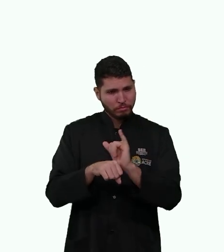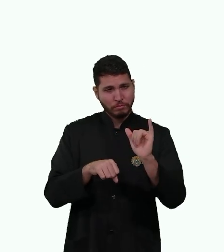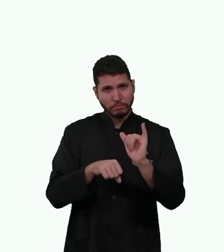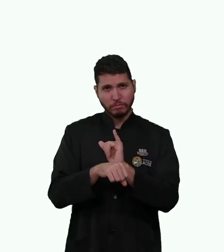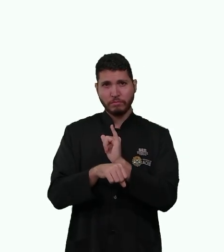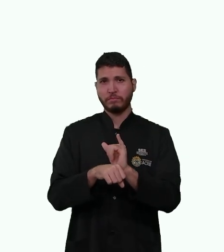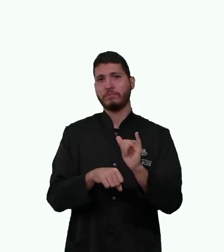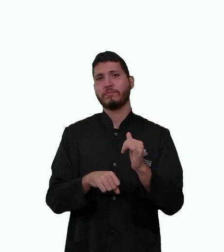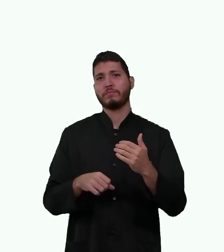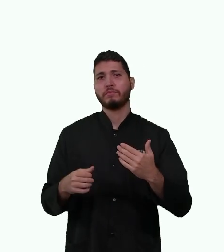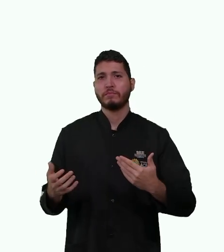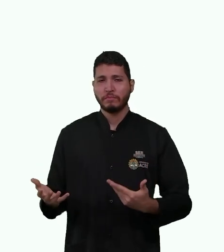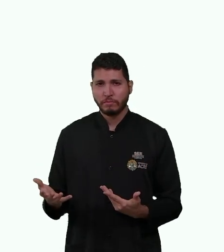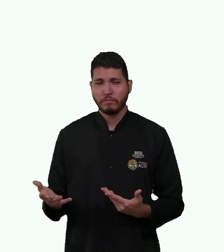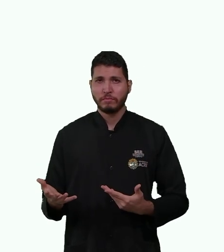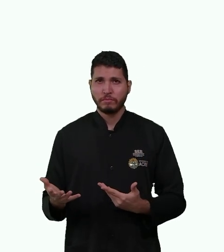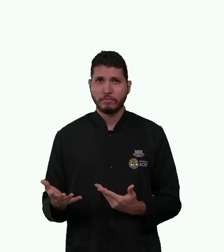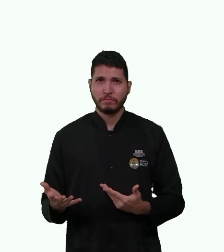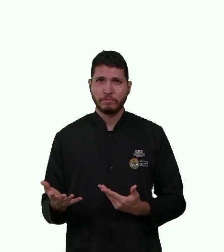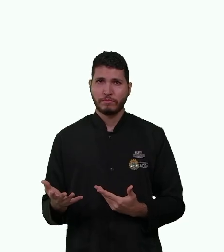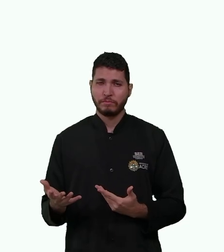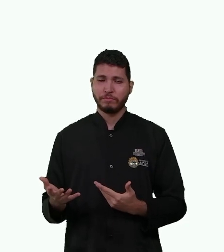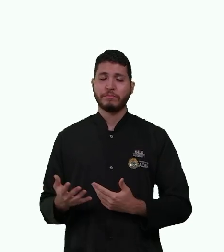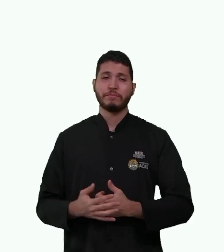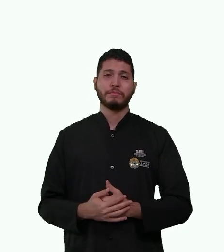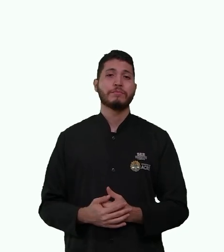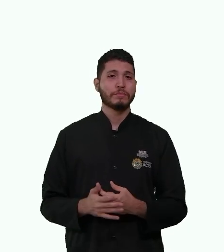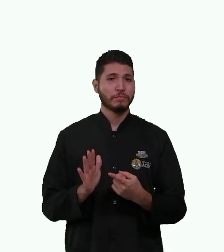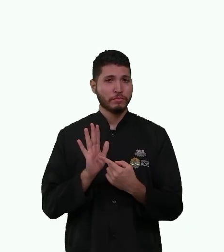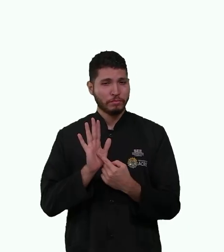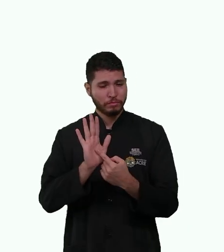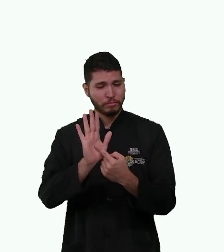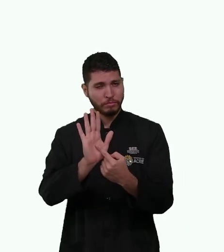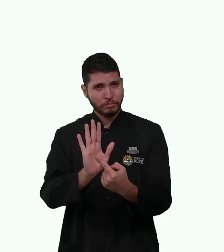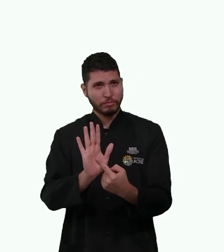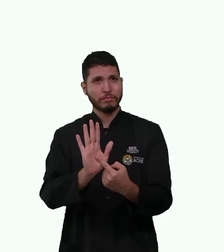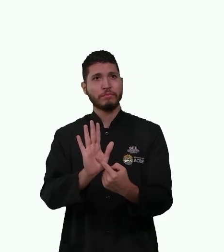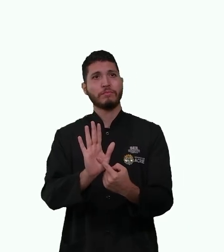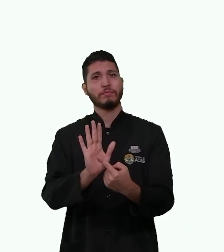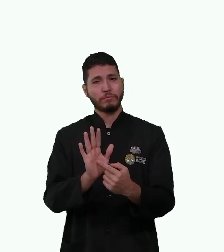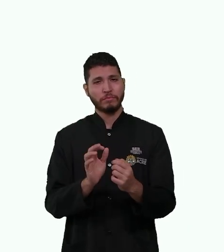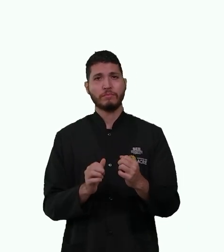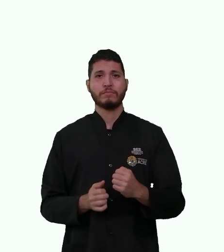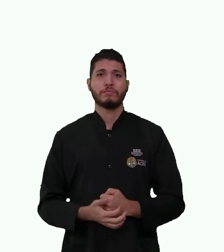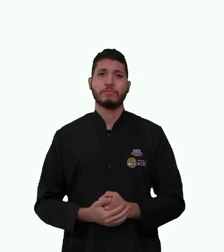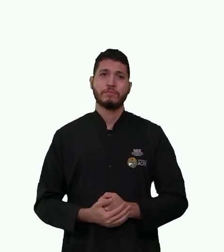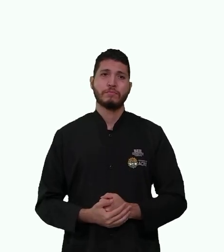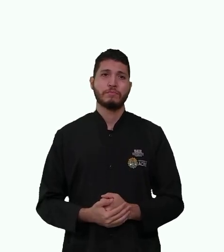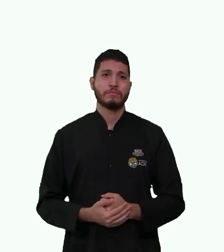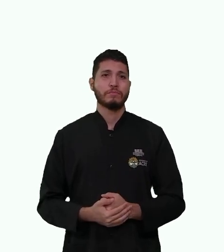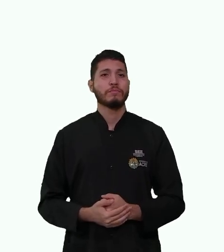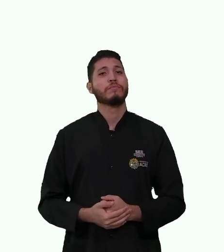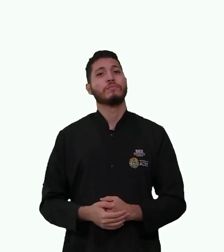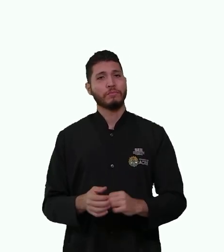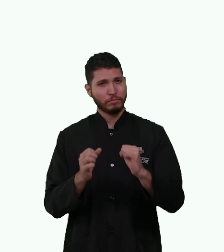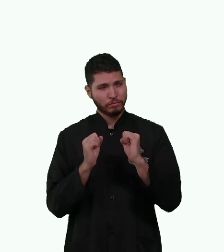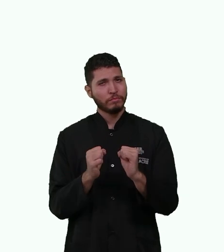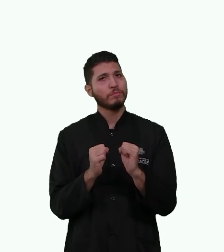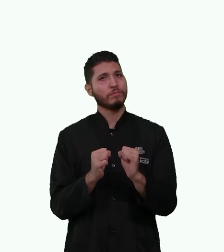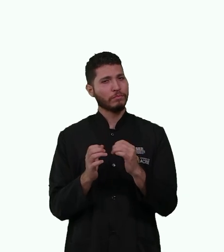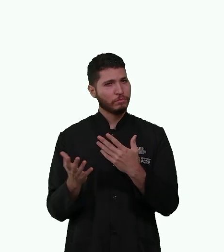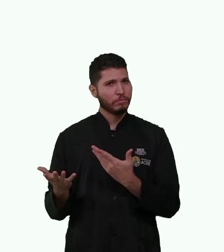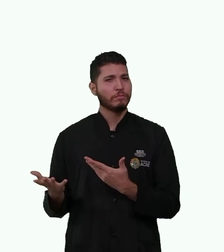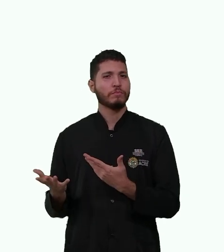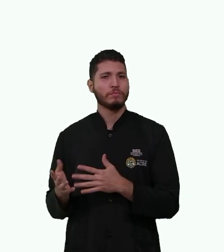único jeito certo para a gente calcular uma porcentagem. Então, eu posso calcular da primeira forma aqui, ó. Eu posso calcular